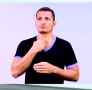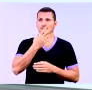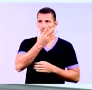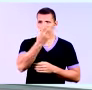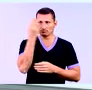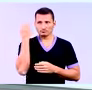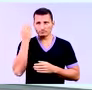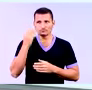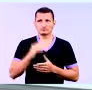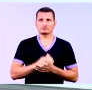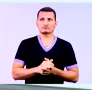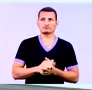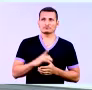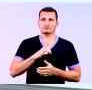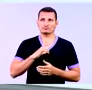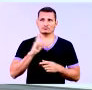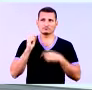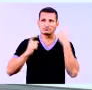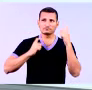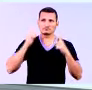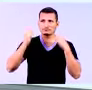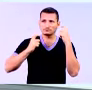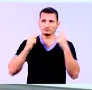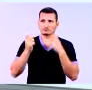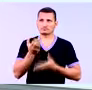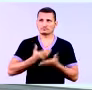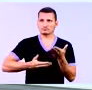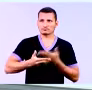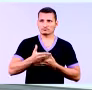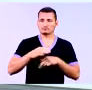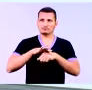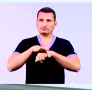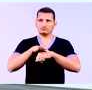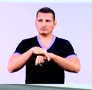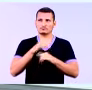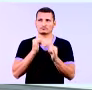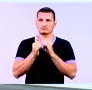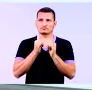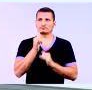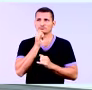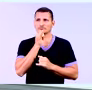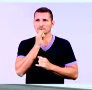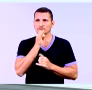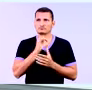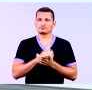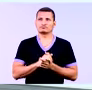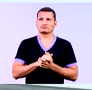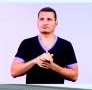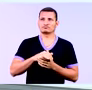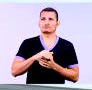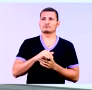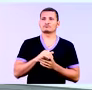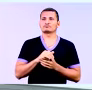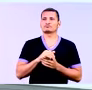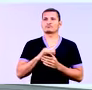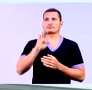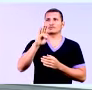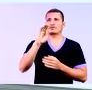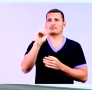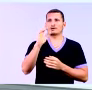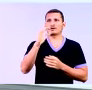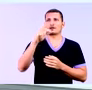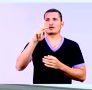que existem preocupações relacionadas com a segurança das informações. Por exemplo, a necessidade de backup. Todos